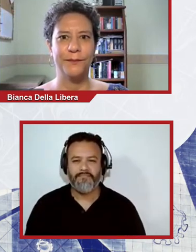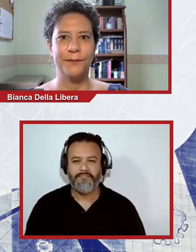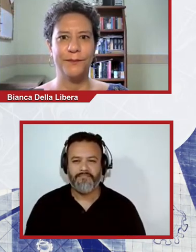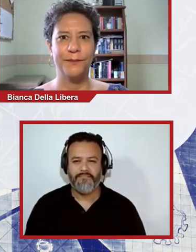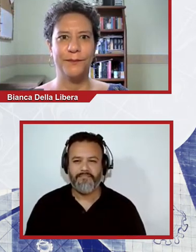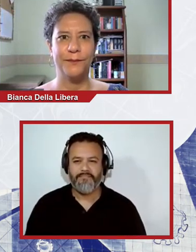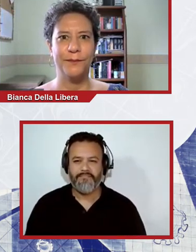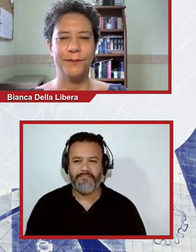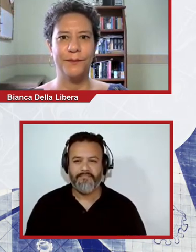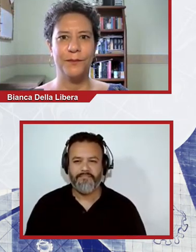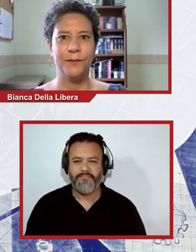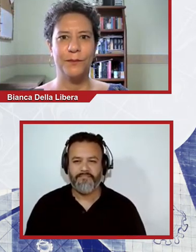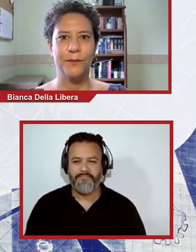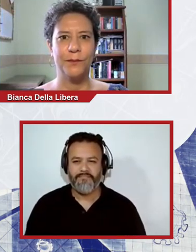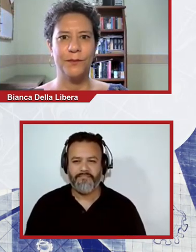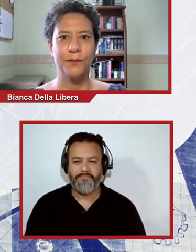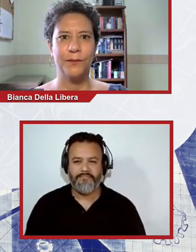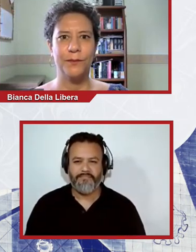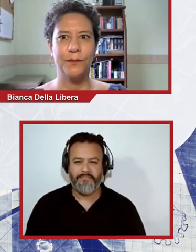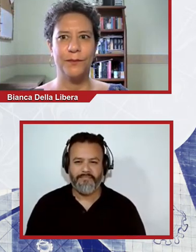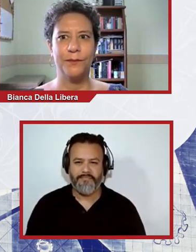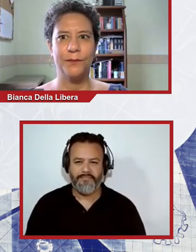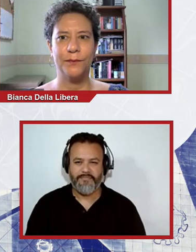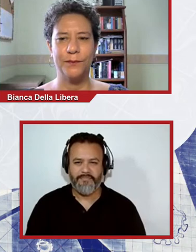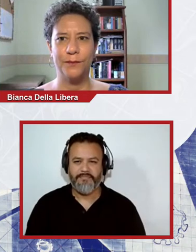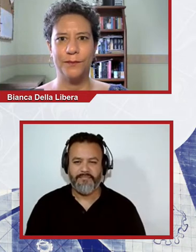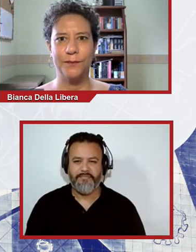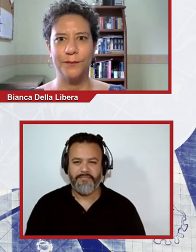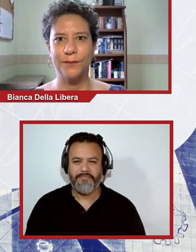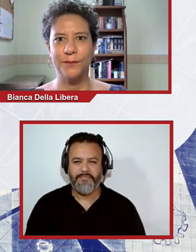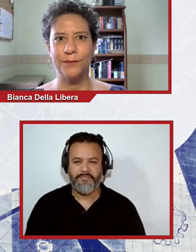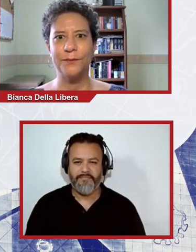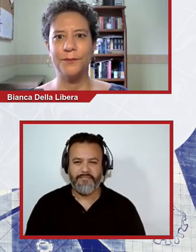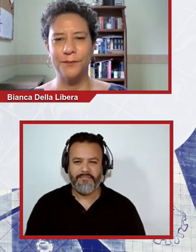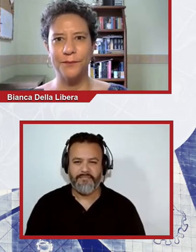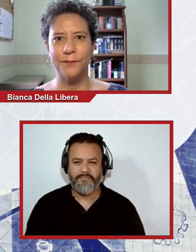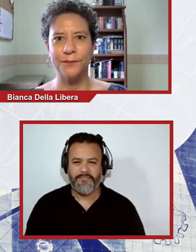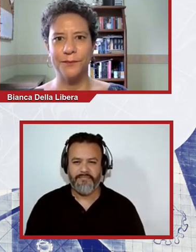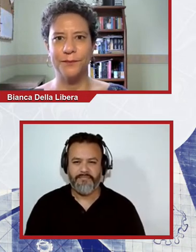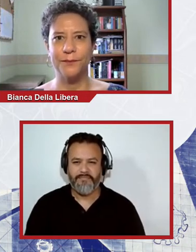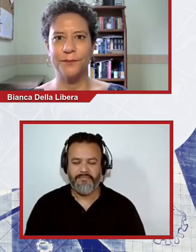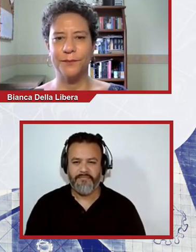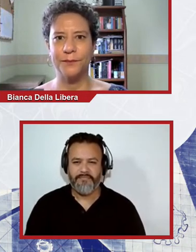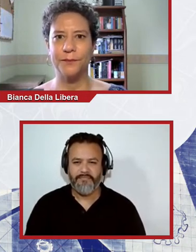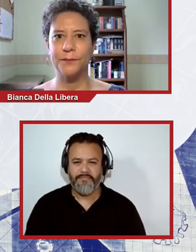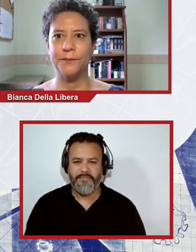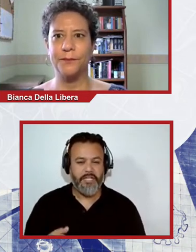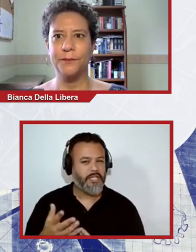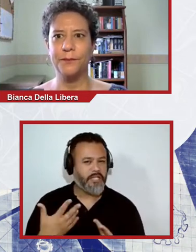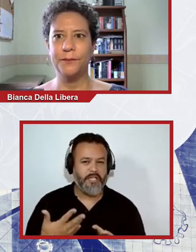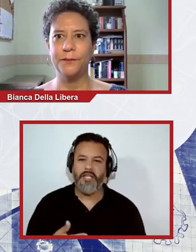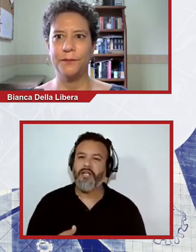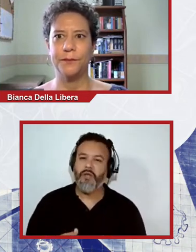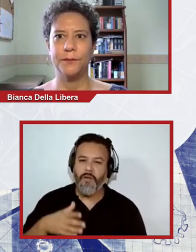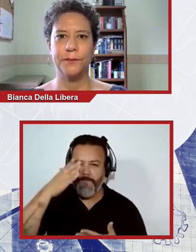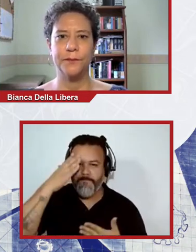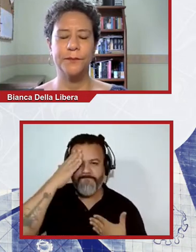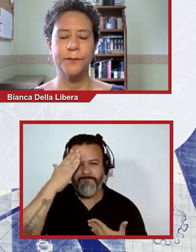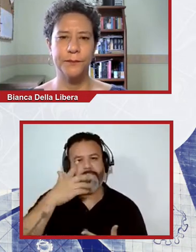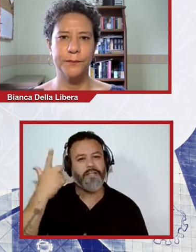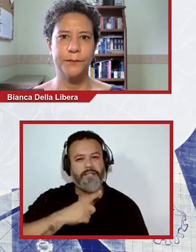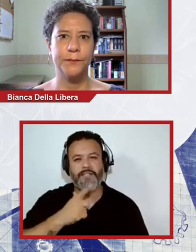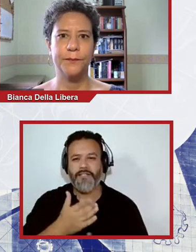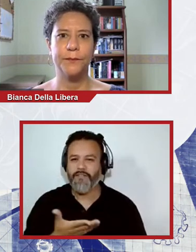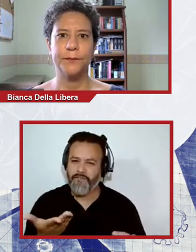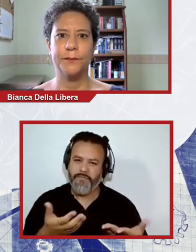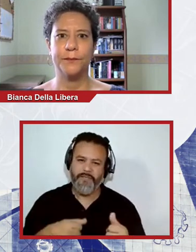Bom, então. Pode falar rápido. Posso ir? Não, estou só. Queria mais uma vez agradecer a presença de todos vocês